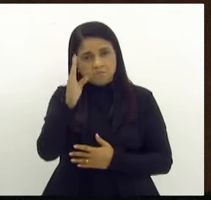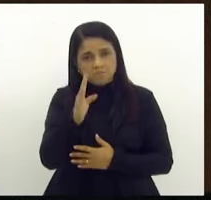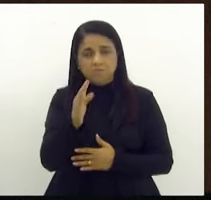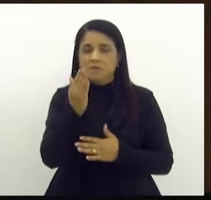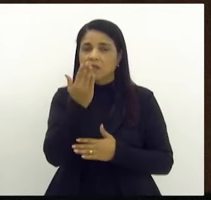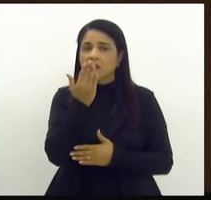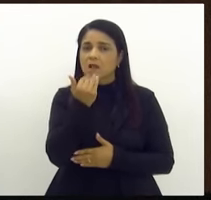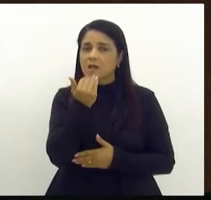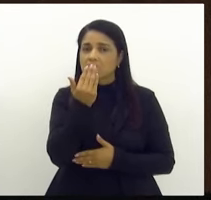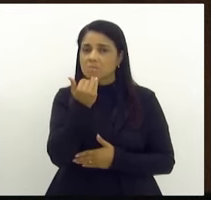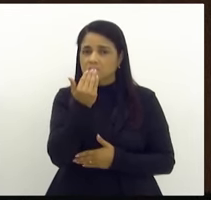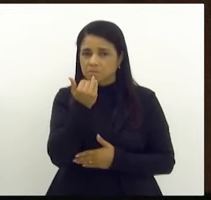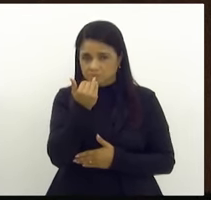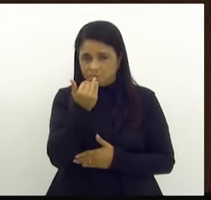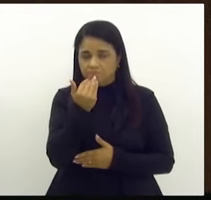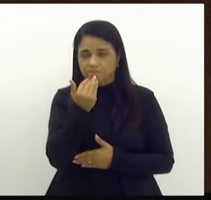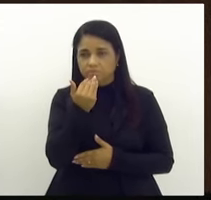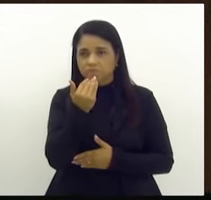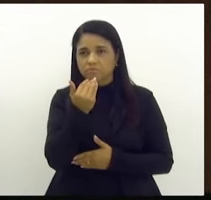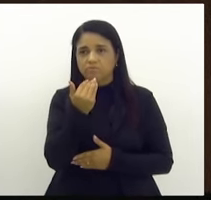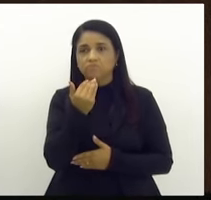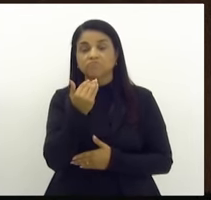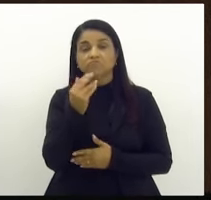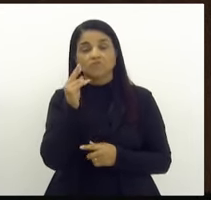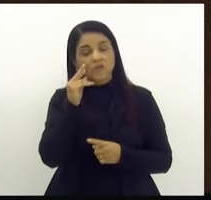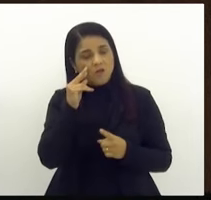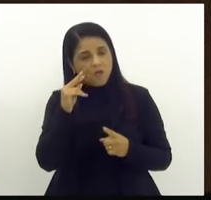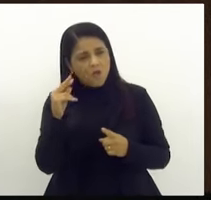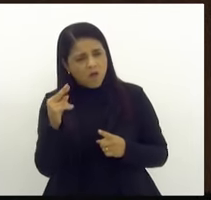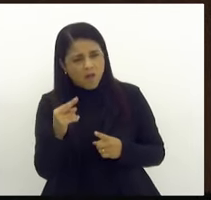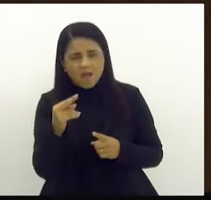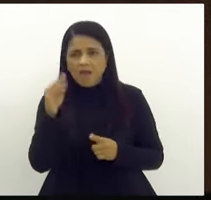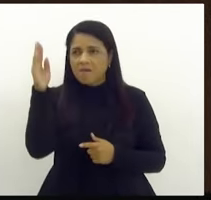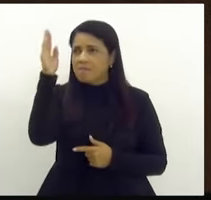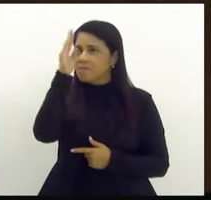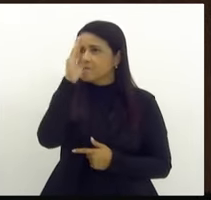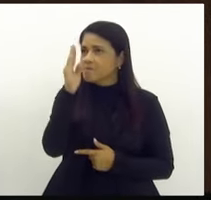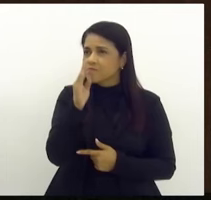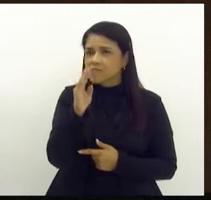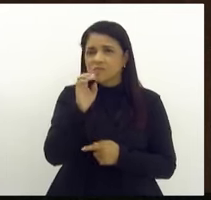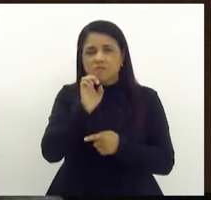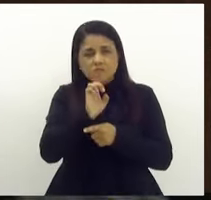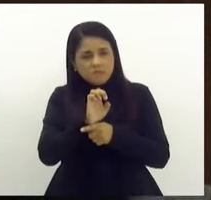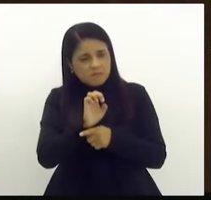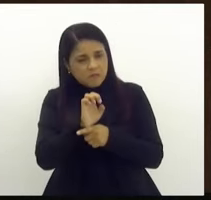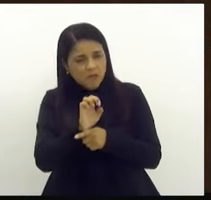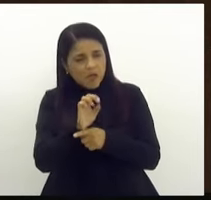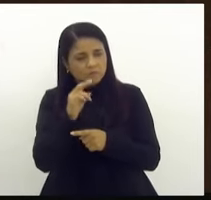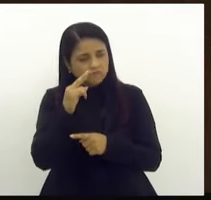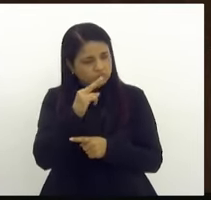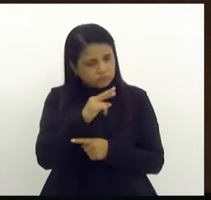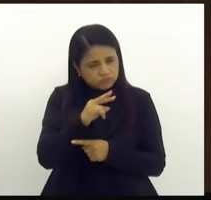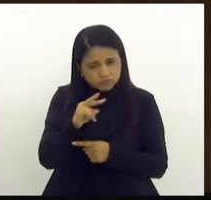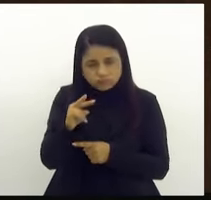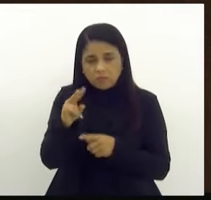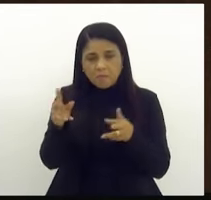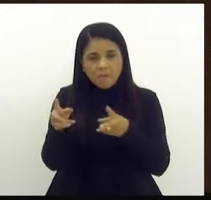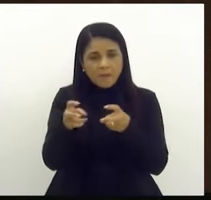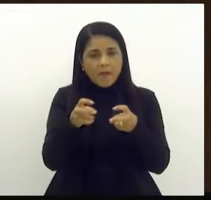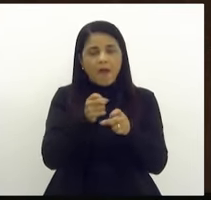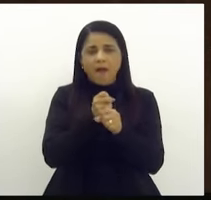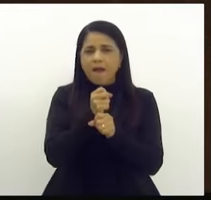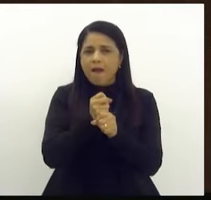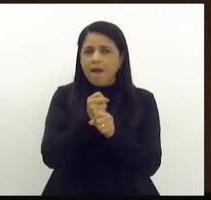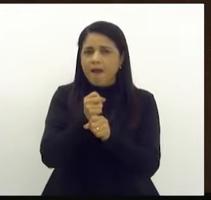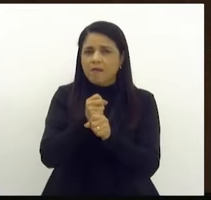da alimentação e a gente olhar aqui pro nosso país pro nosso estado nos últimos anos por um